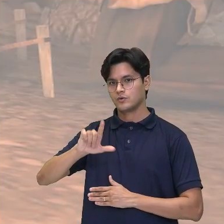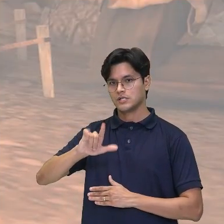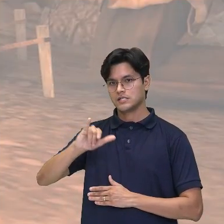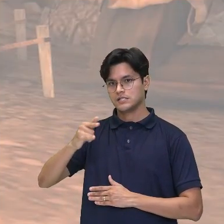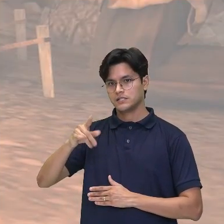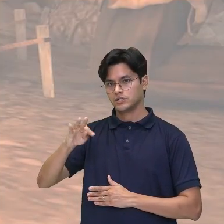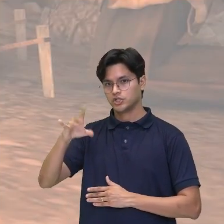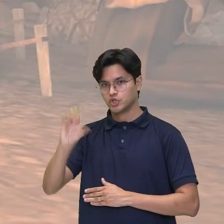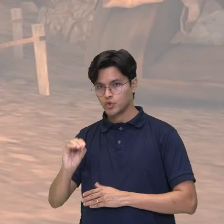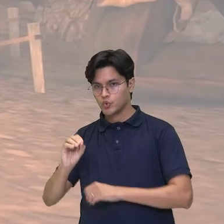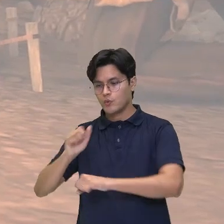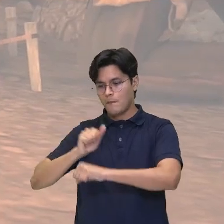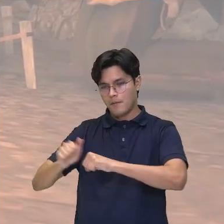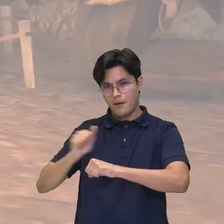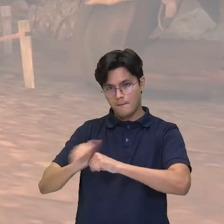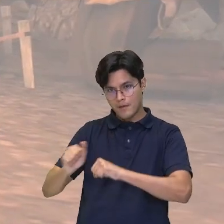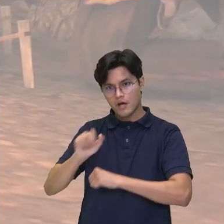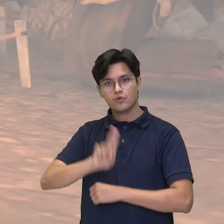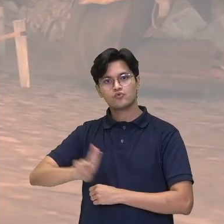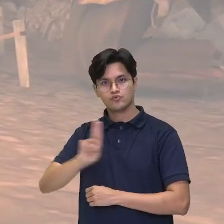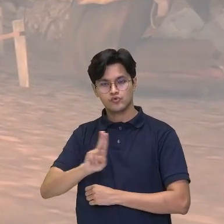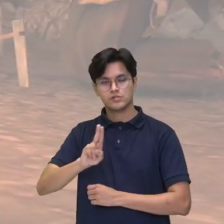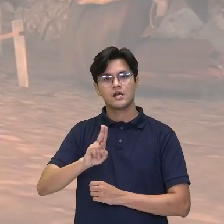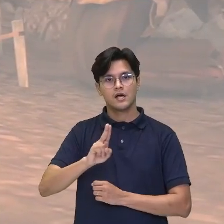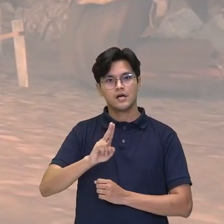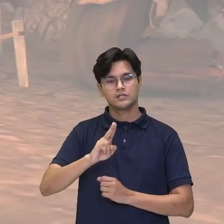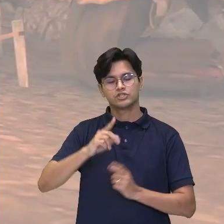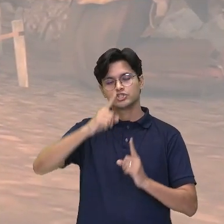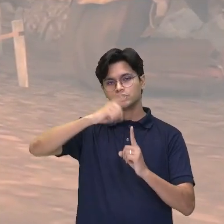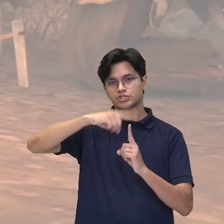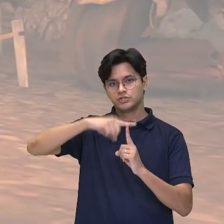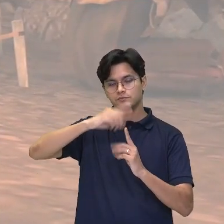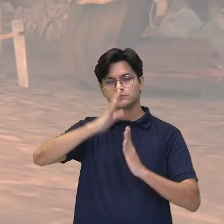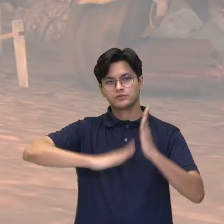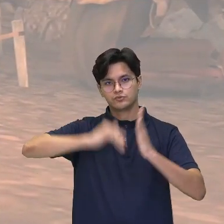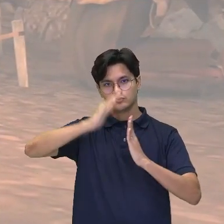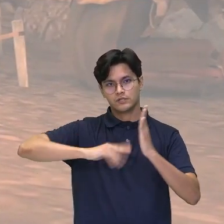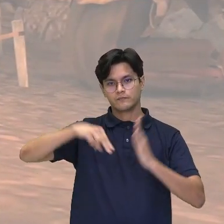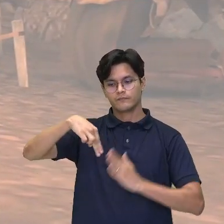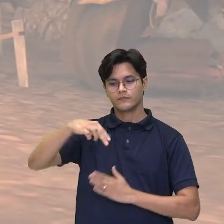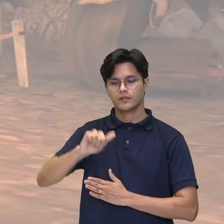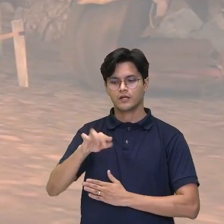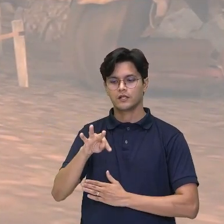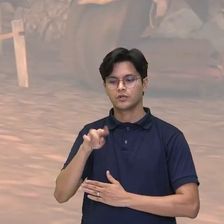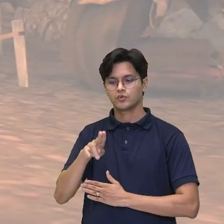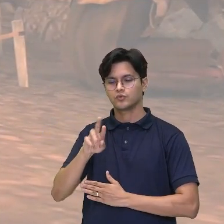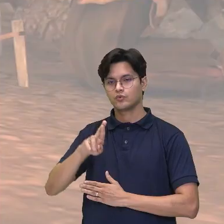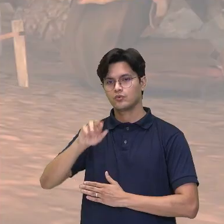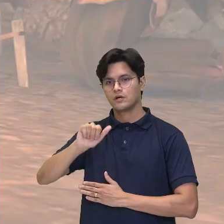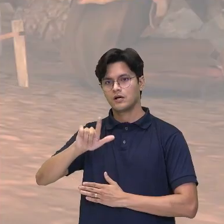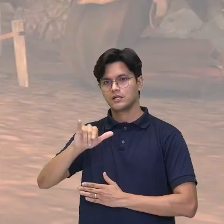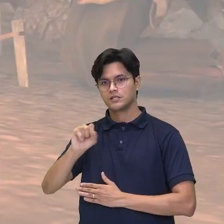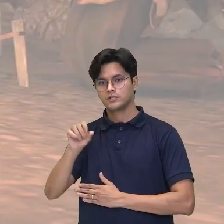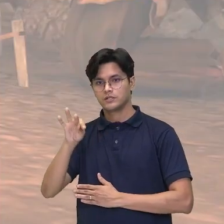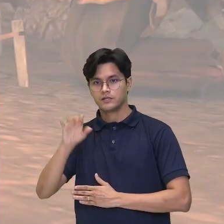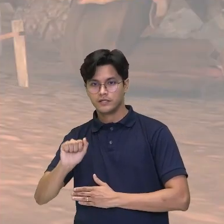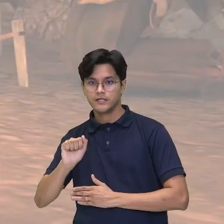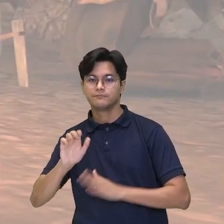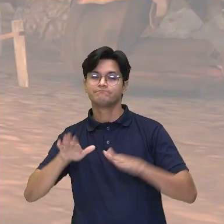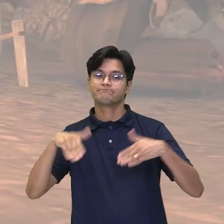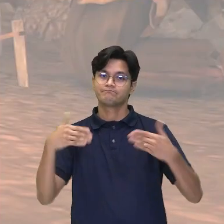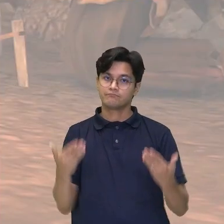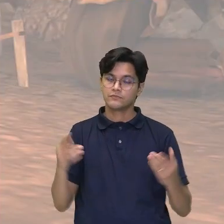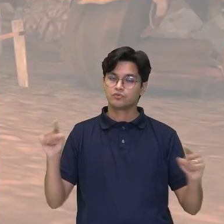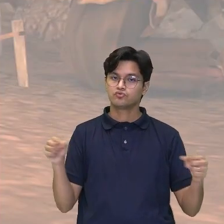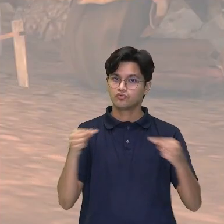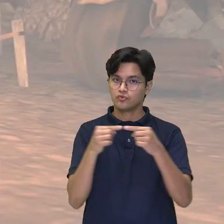eram naturalistas, certo? Então dentro desse contexto, nós podemos falar sobre